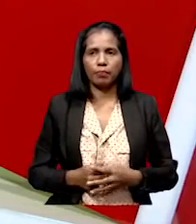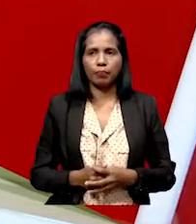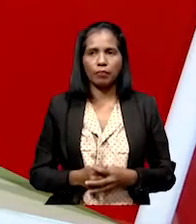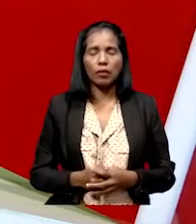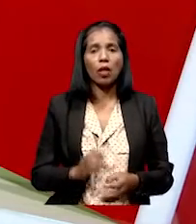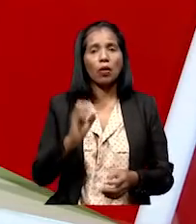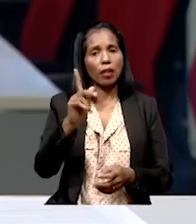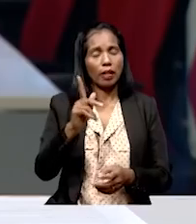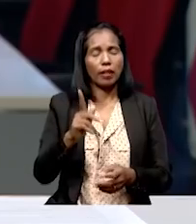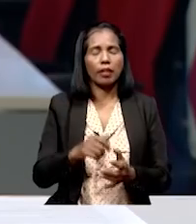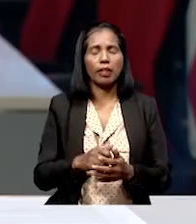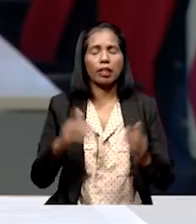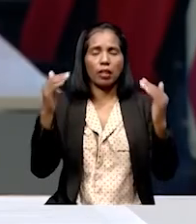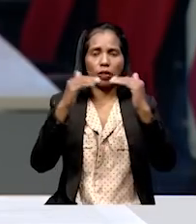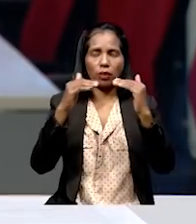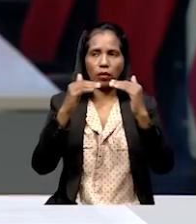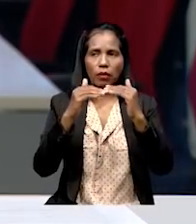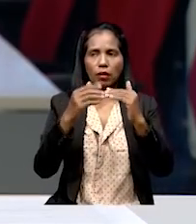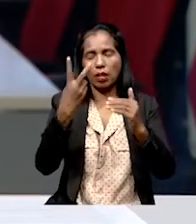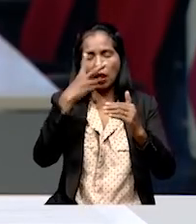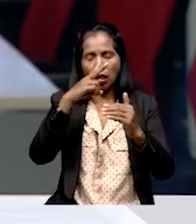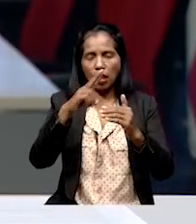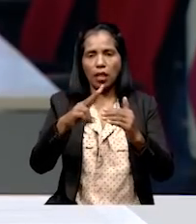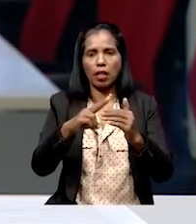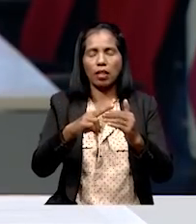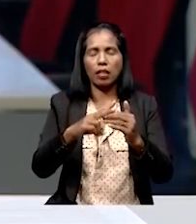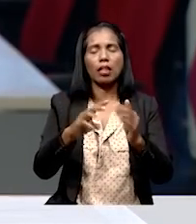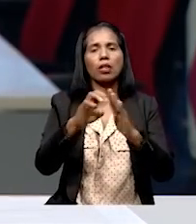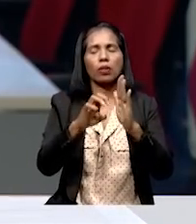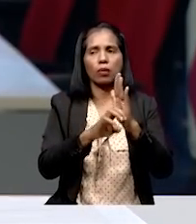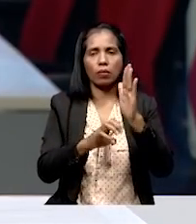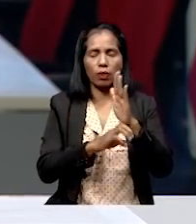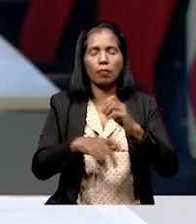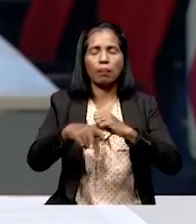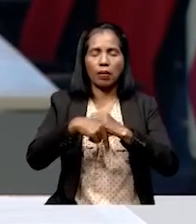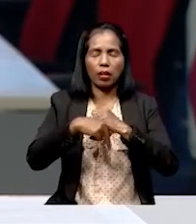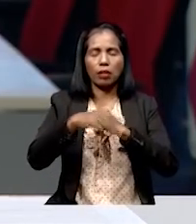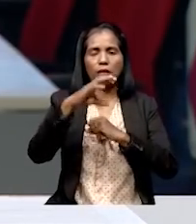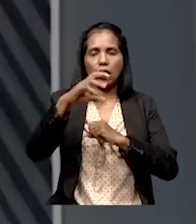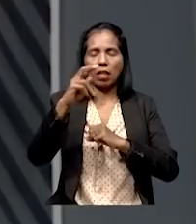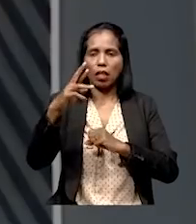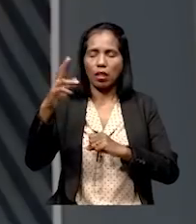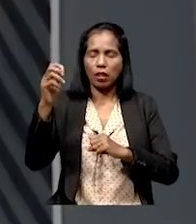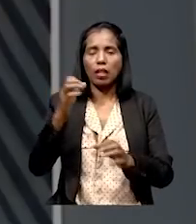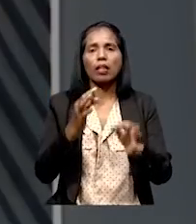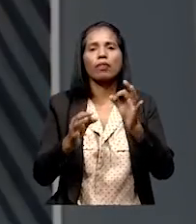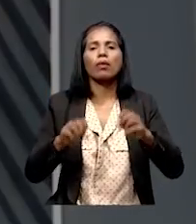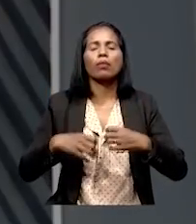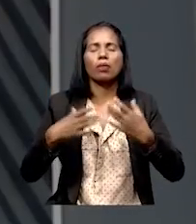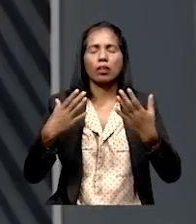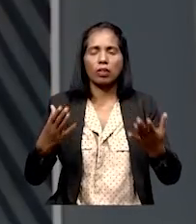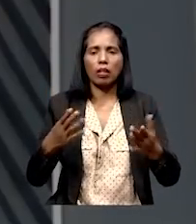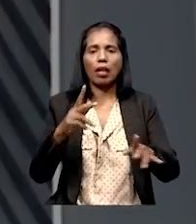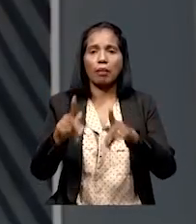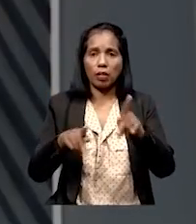-presidente, e a conferência mostrou a reestruturação da estrutura do Partido Senar-Tenian. Quer que o quadro, se a